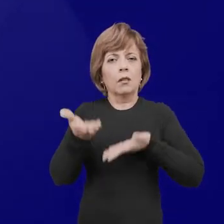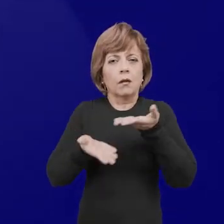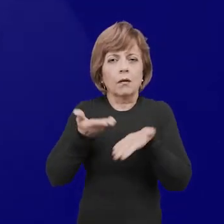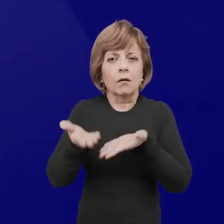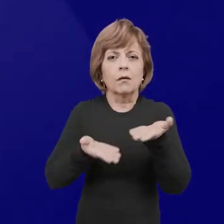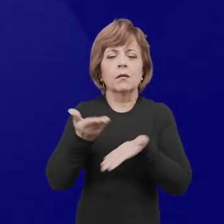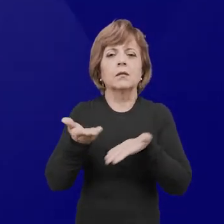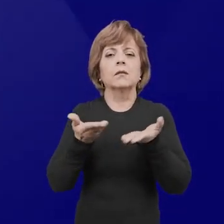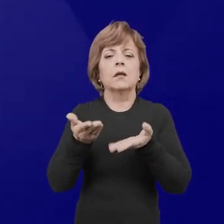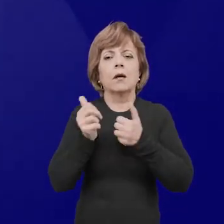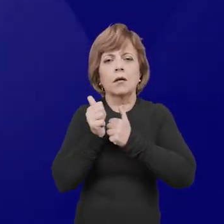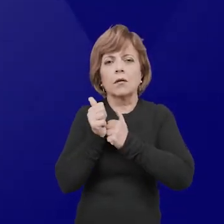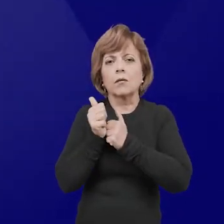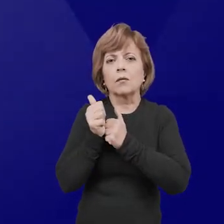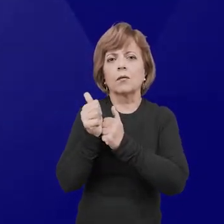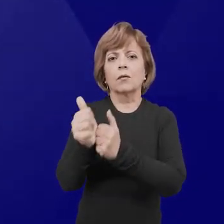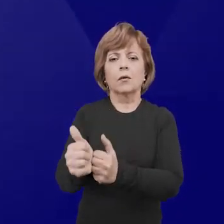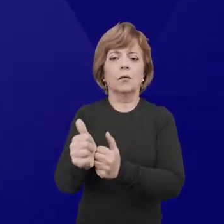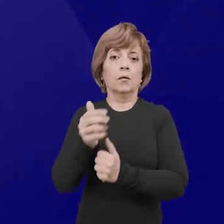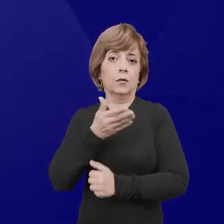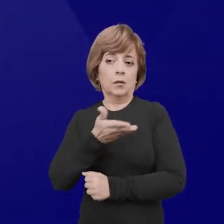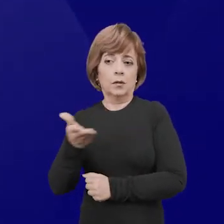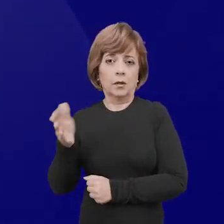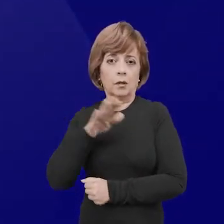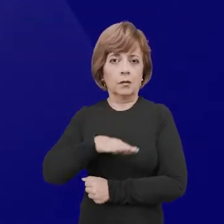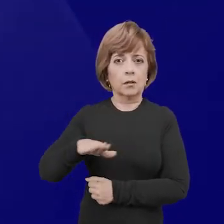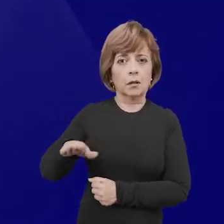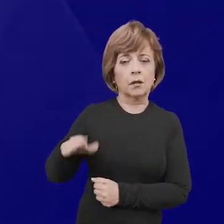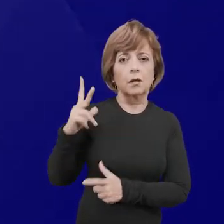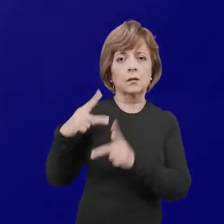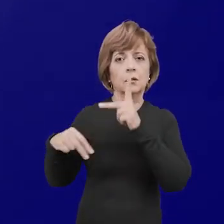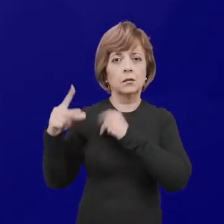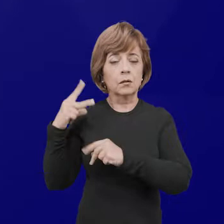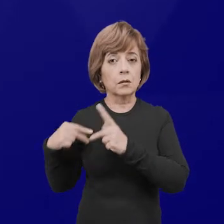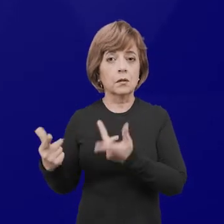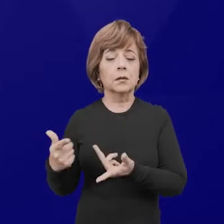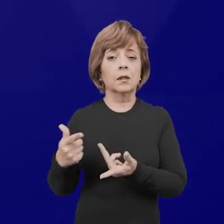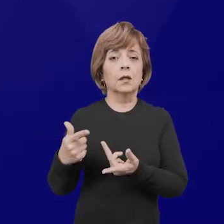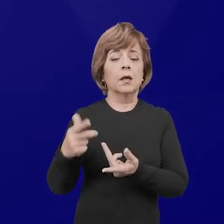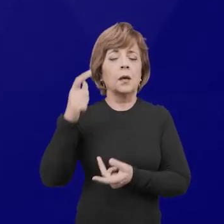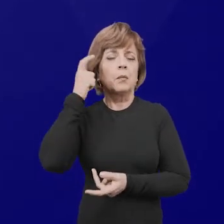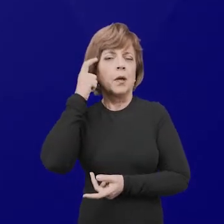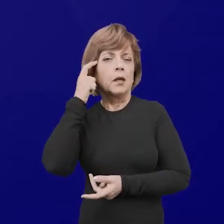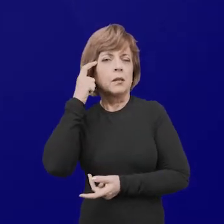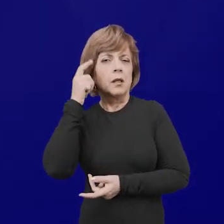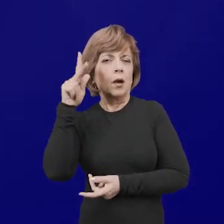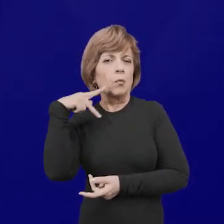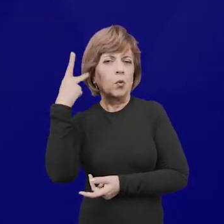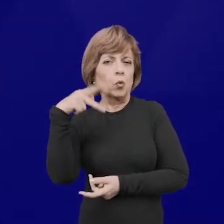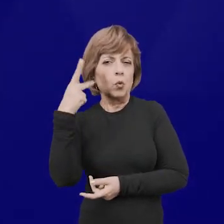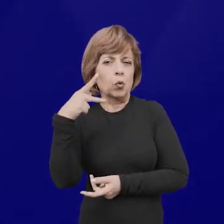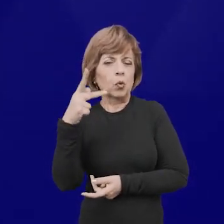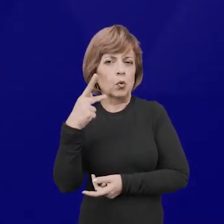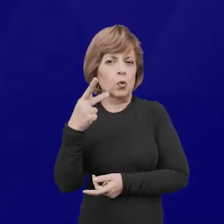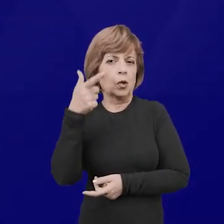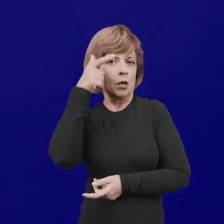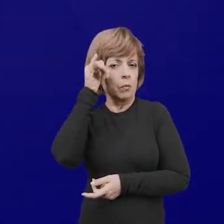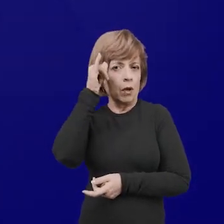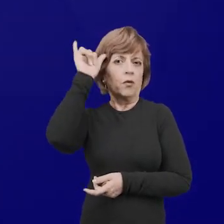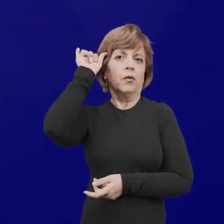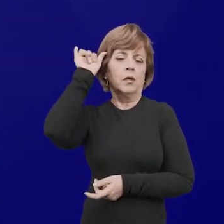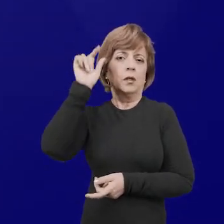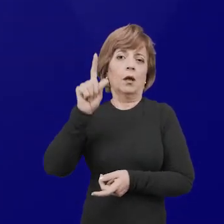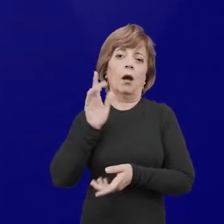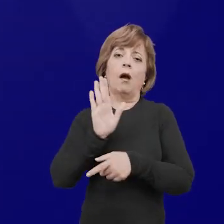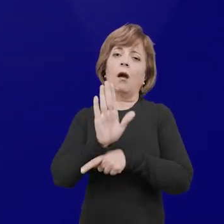para estar acompanhando essas crianças e pensar em políticas preventivas e também auxiliar aí o